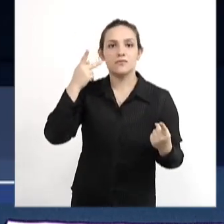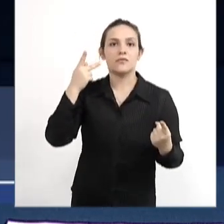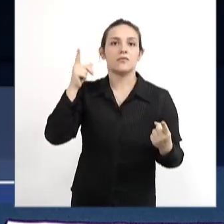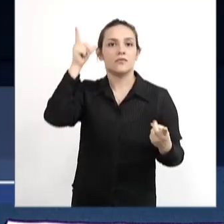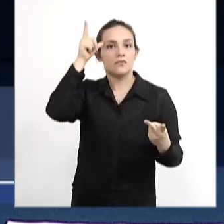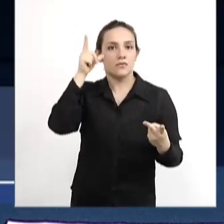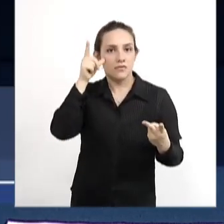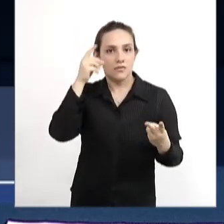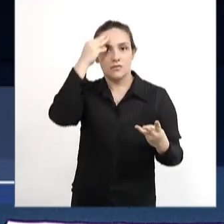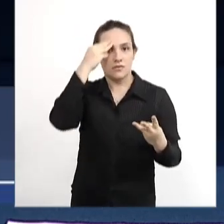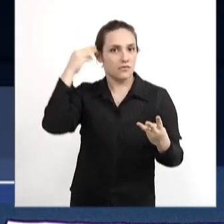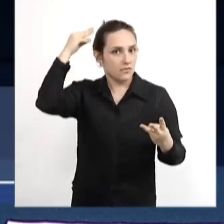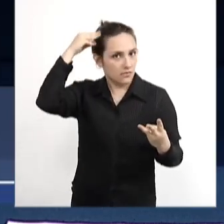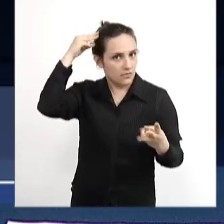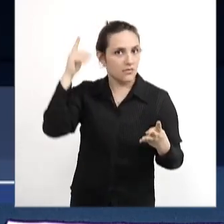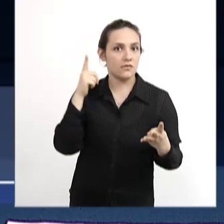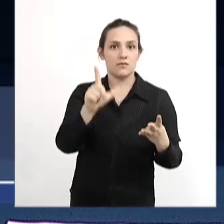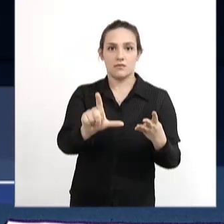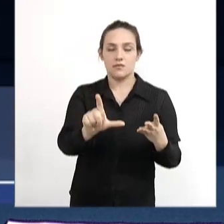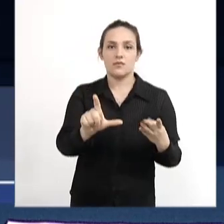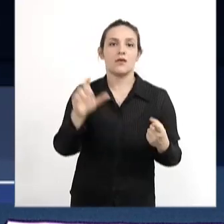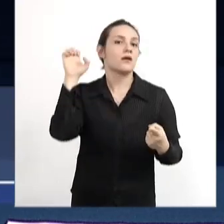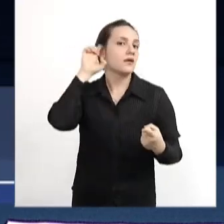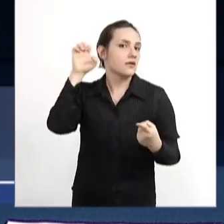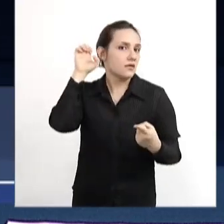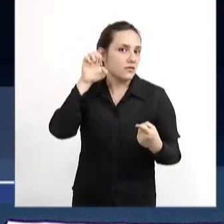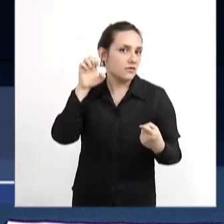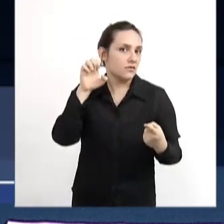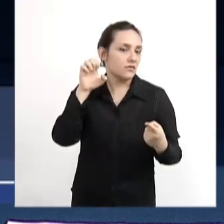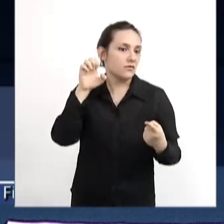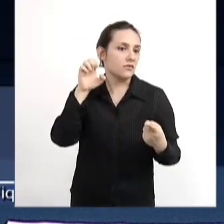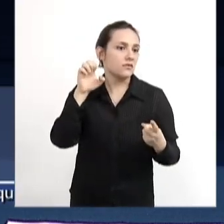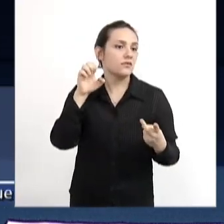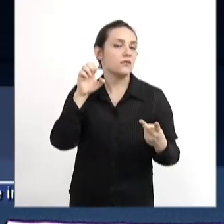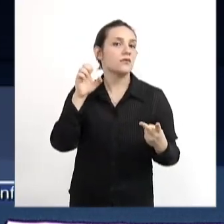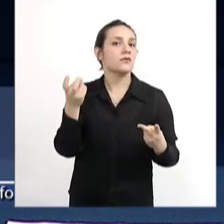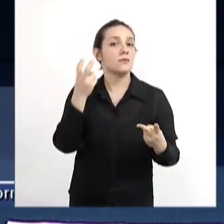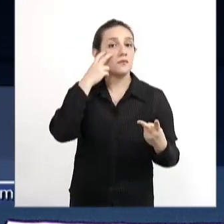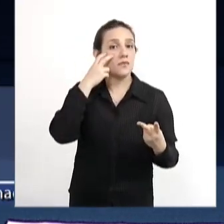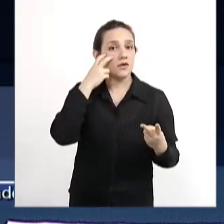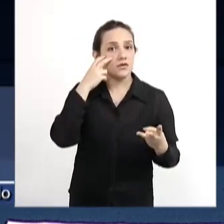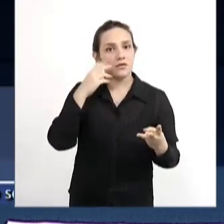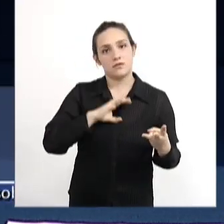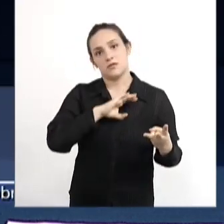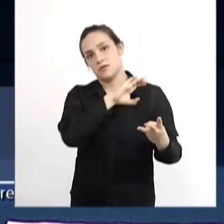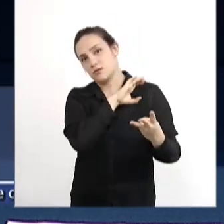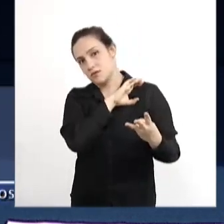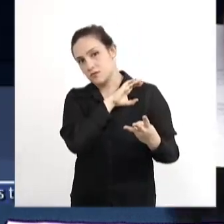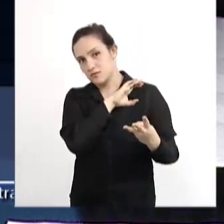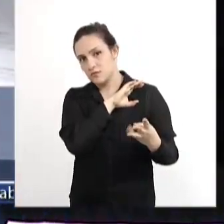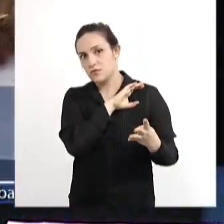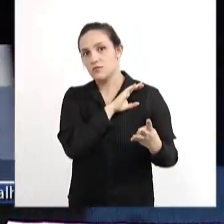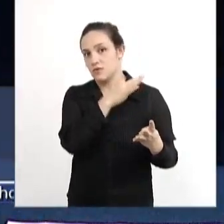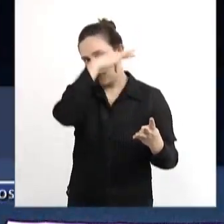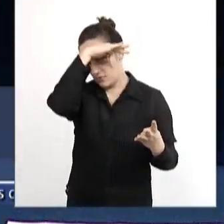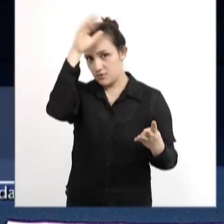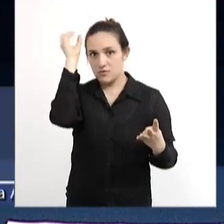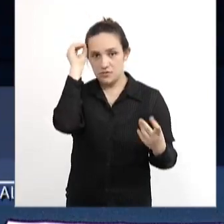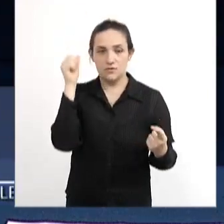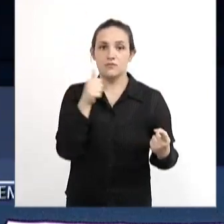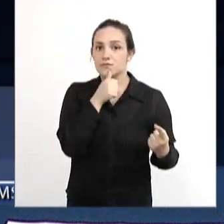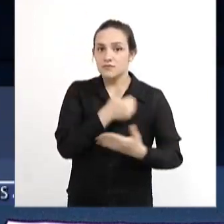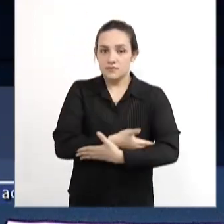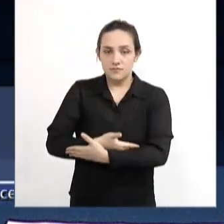Evander Vendramini, Lucas de Lima, Eduardo Rocha, Márcio Fernandes, Capitão Contar, Felipe Orro, Neno